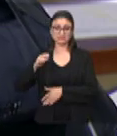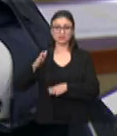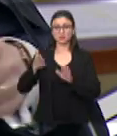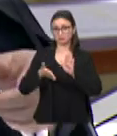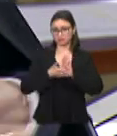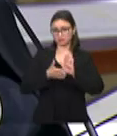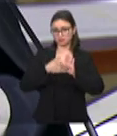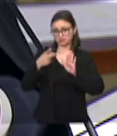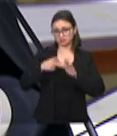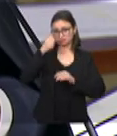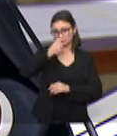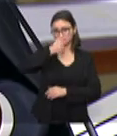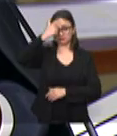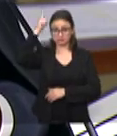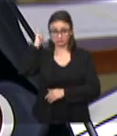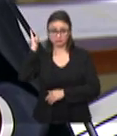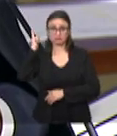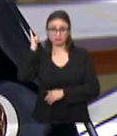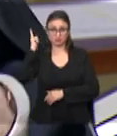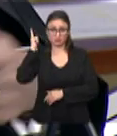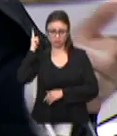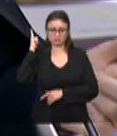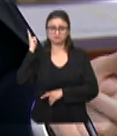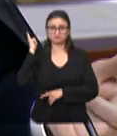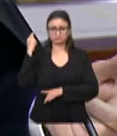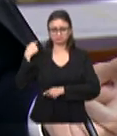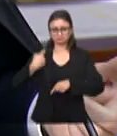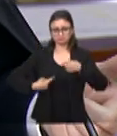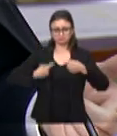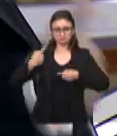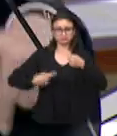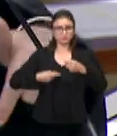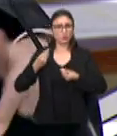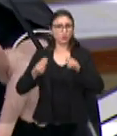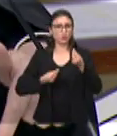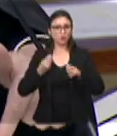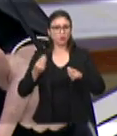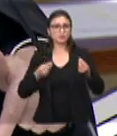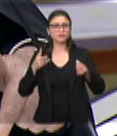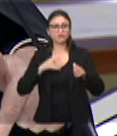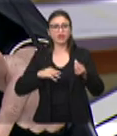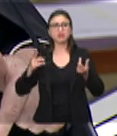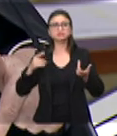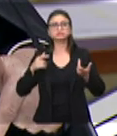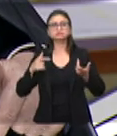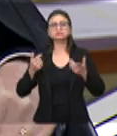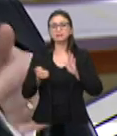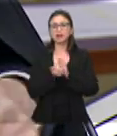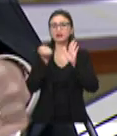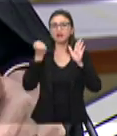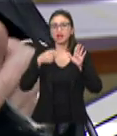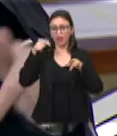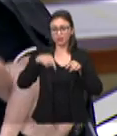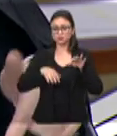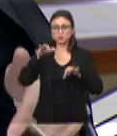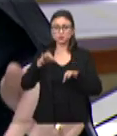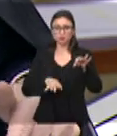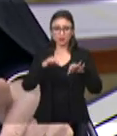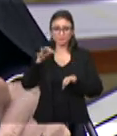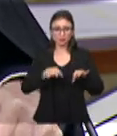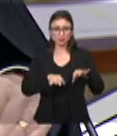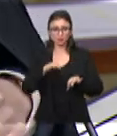Moraes, registrando-se esse debate, como ficará na memória deste julgamento de hoje da tese, para efeito